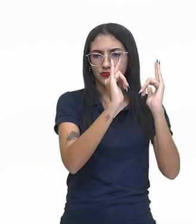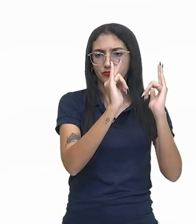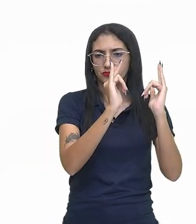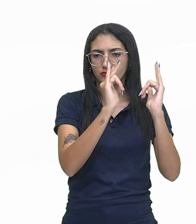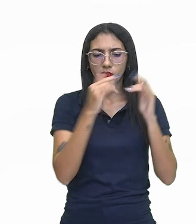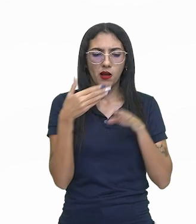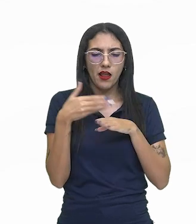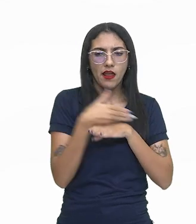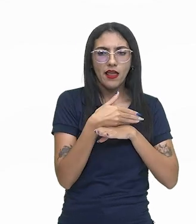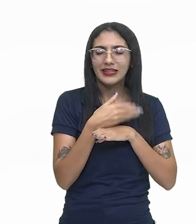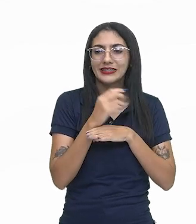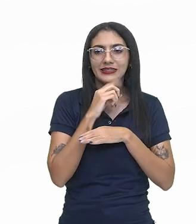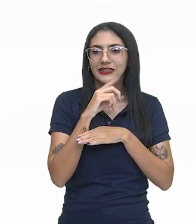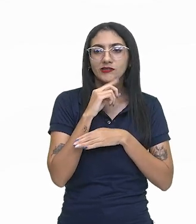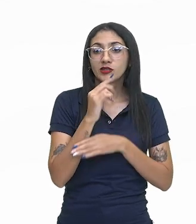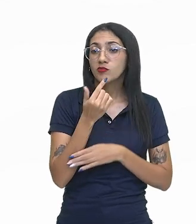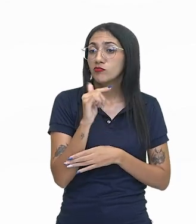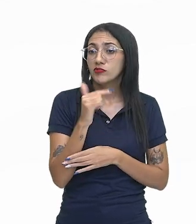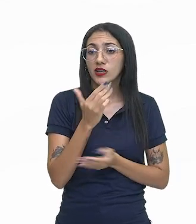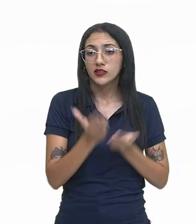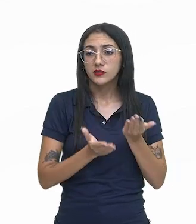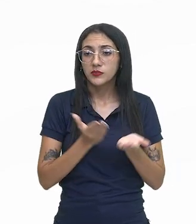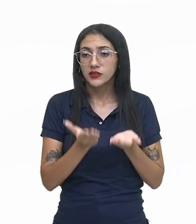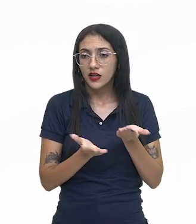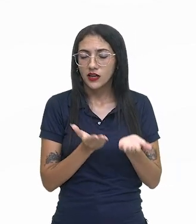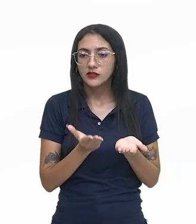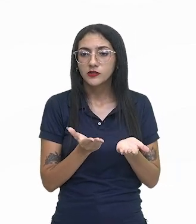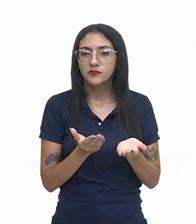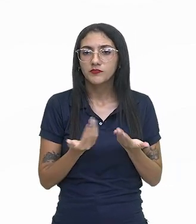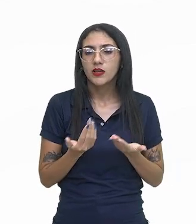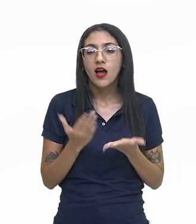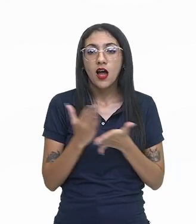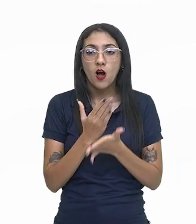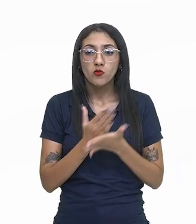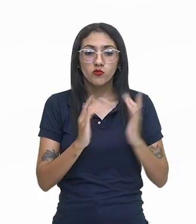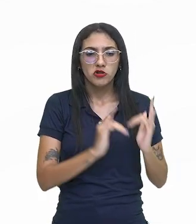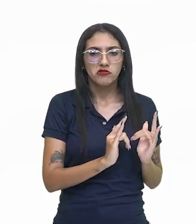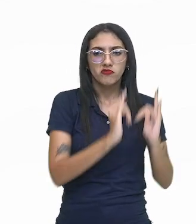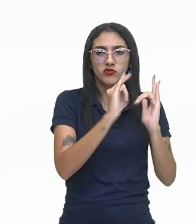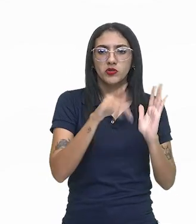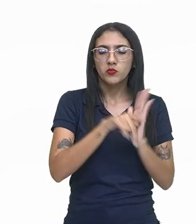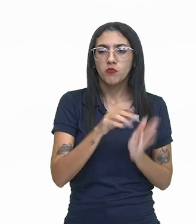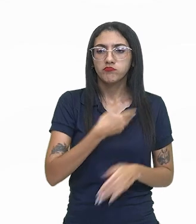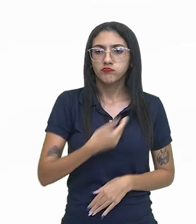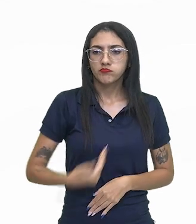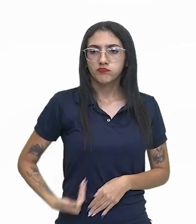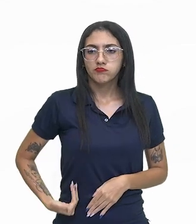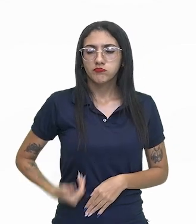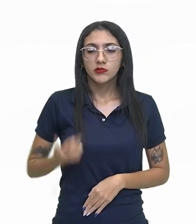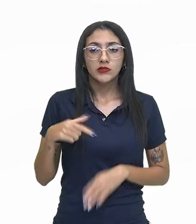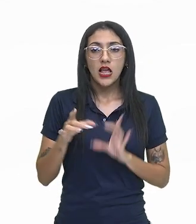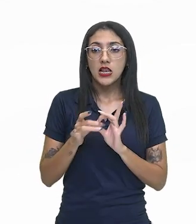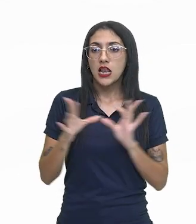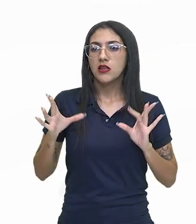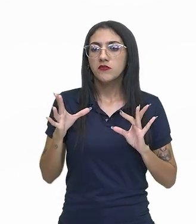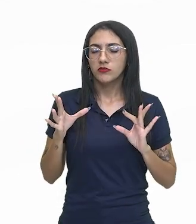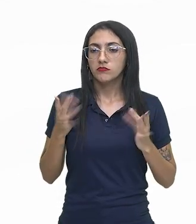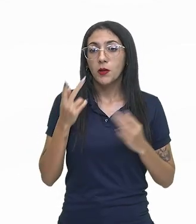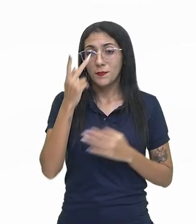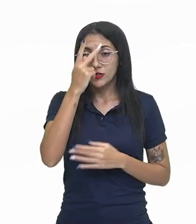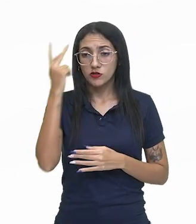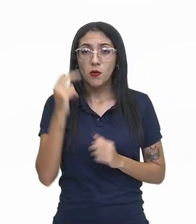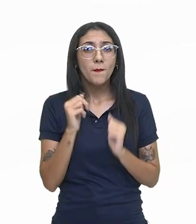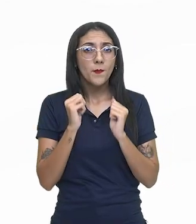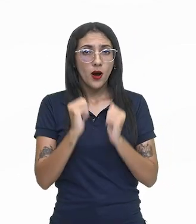Muitos departamentos de governos, eles são públicos, eles não são privados, não são ambientes privados. As pessoas